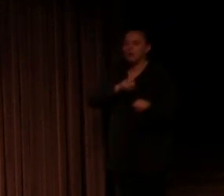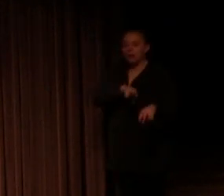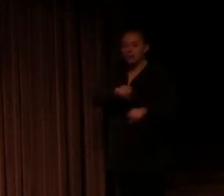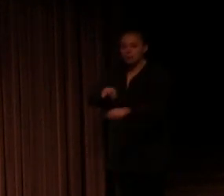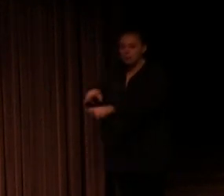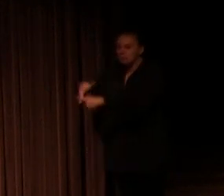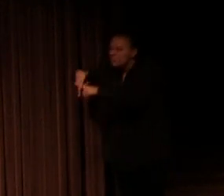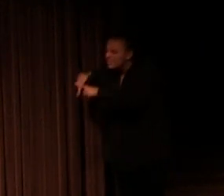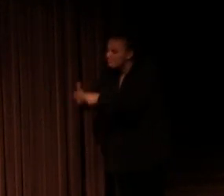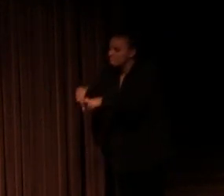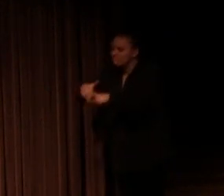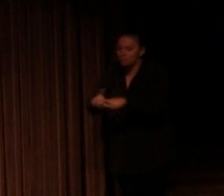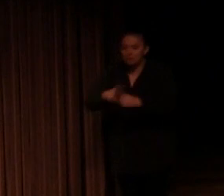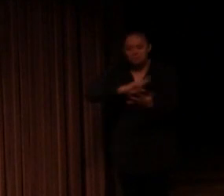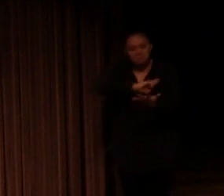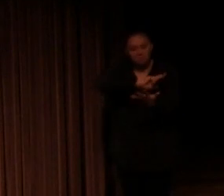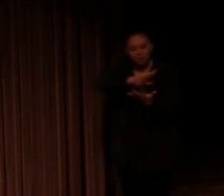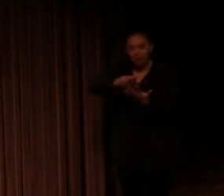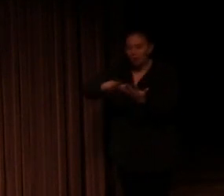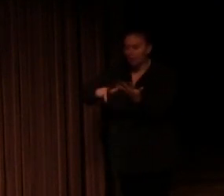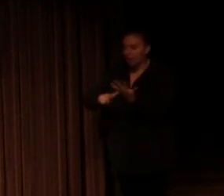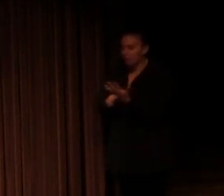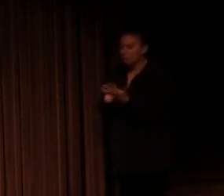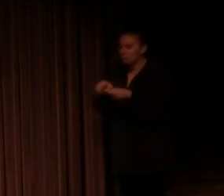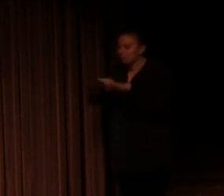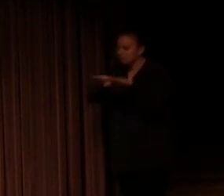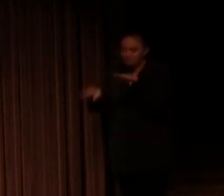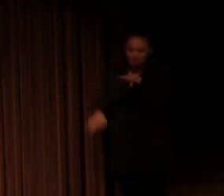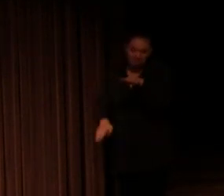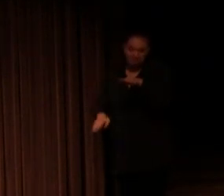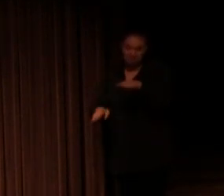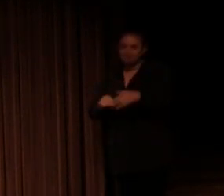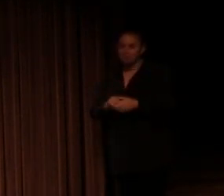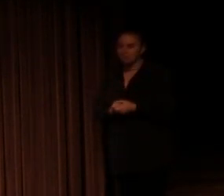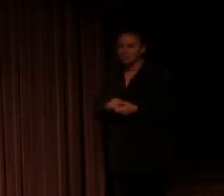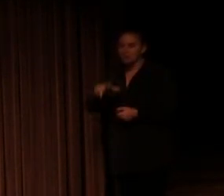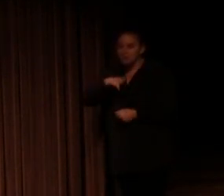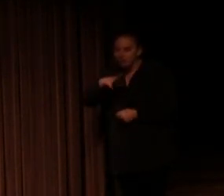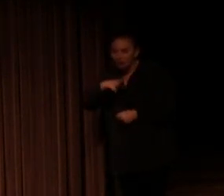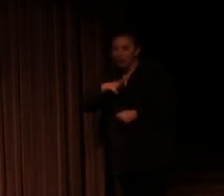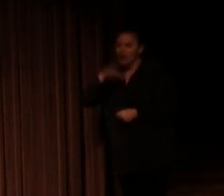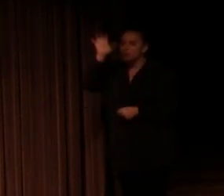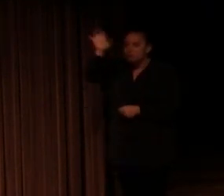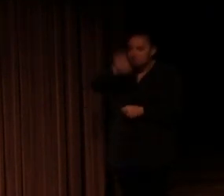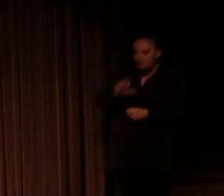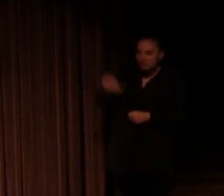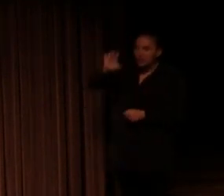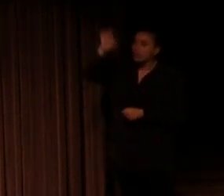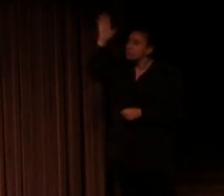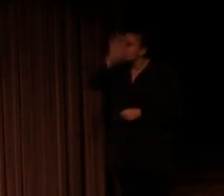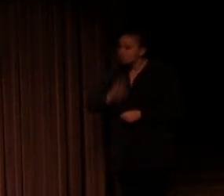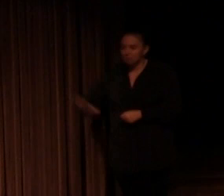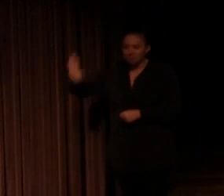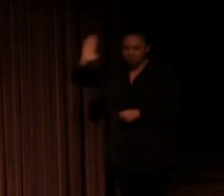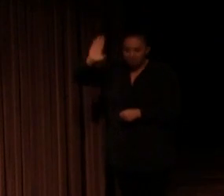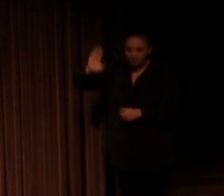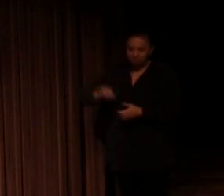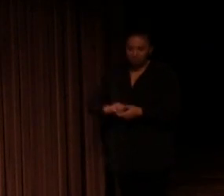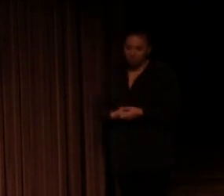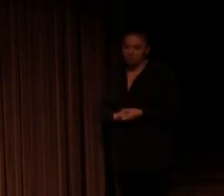tantas outras desigualdades que nós temos pela cidade afora pelo estado afora pelo país afora a